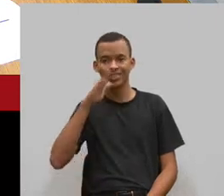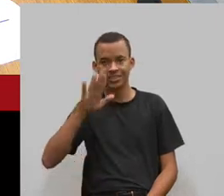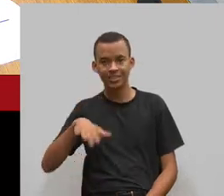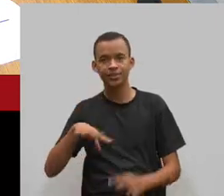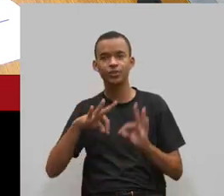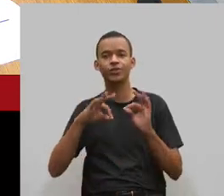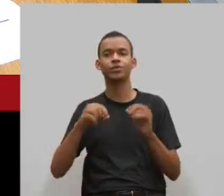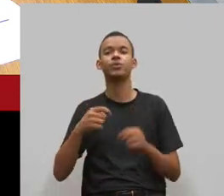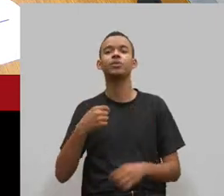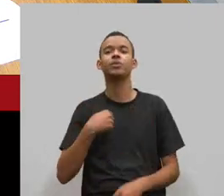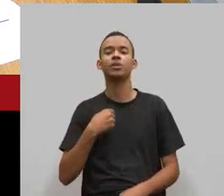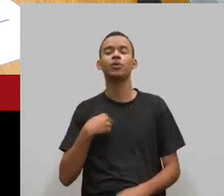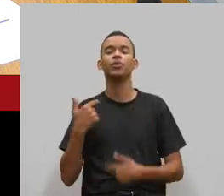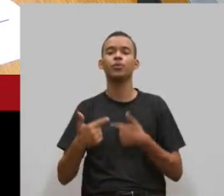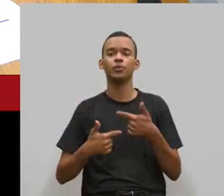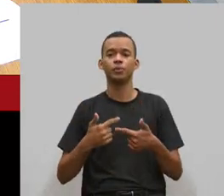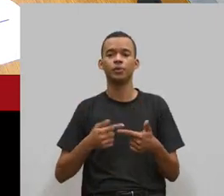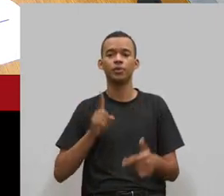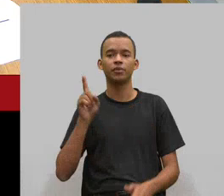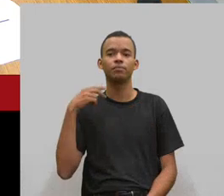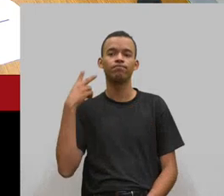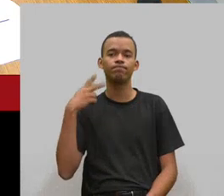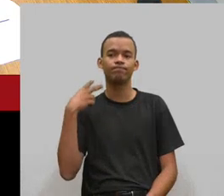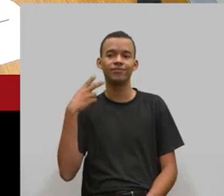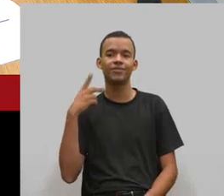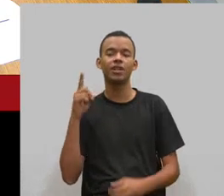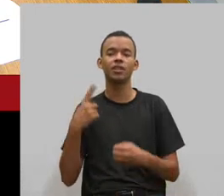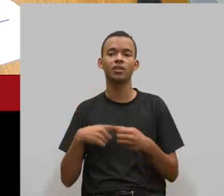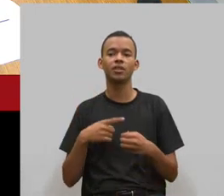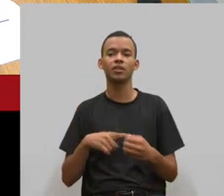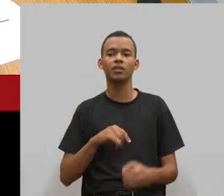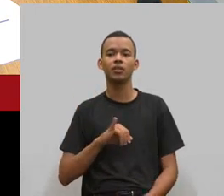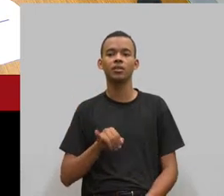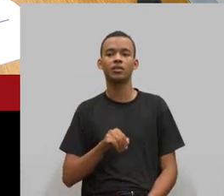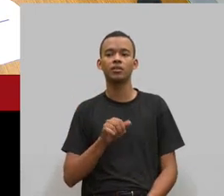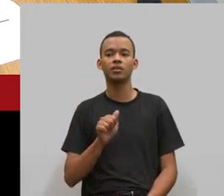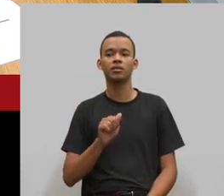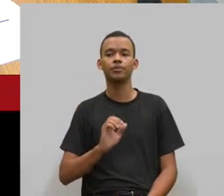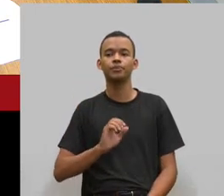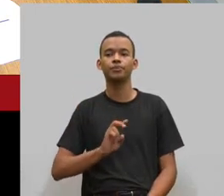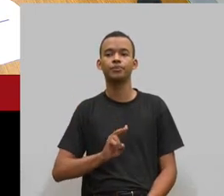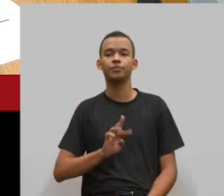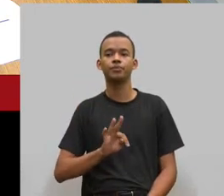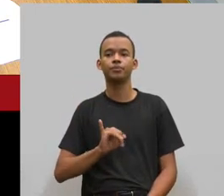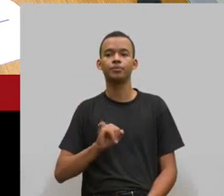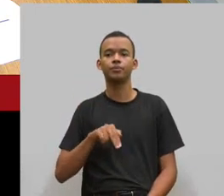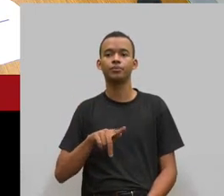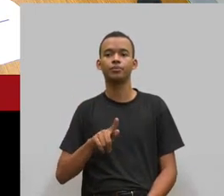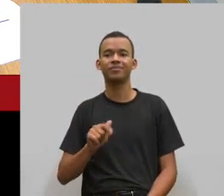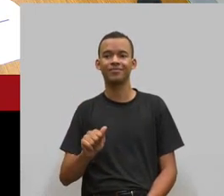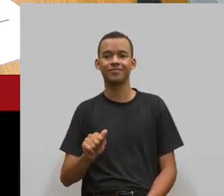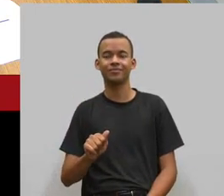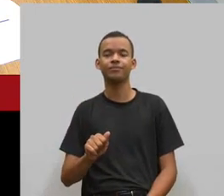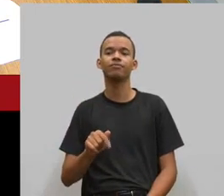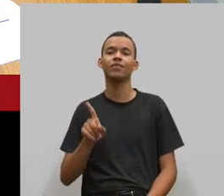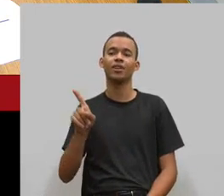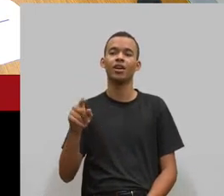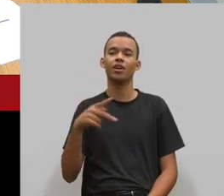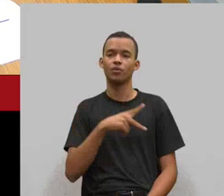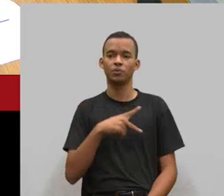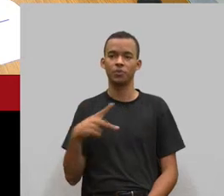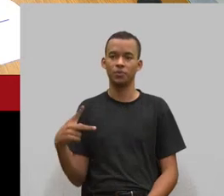sul de Minas Gerais Capital das Malhas e crochê né vizinha da cidade do nosso companheiro Dr Maurício